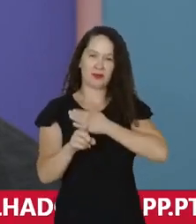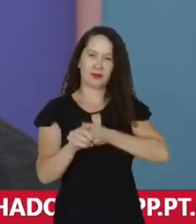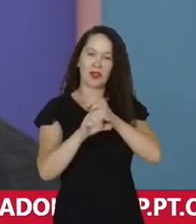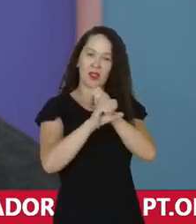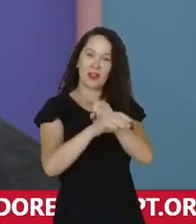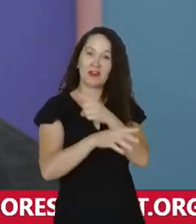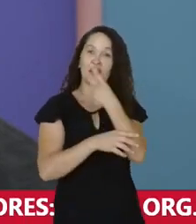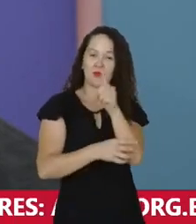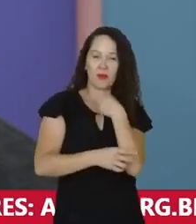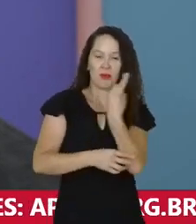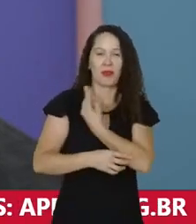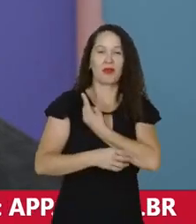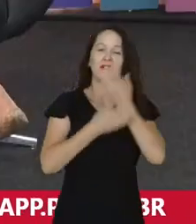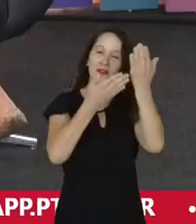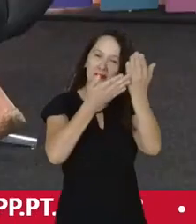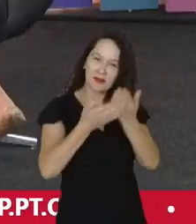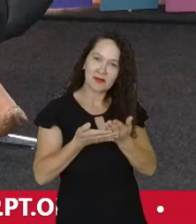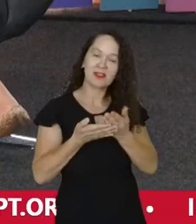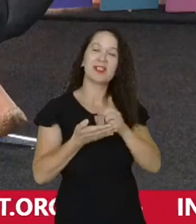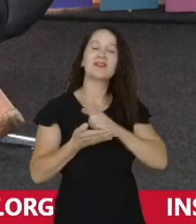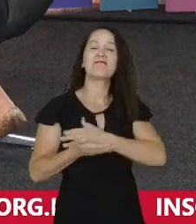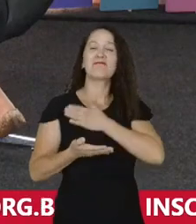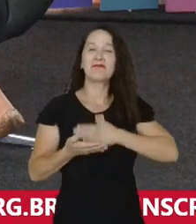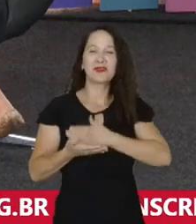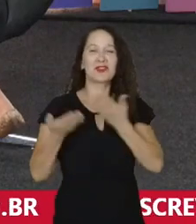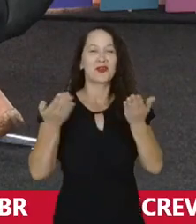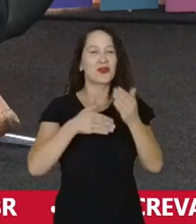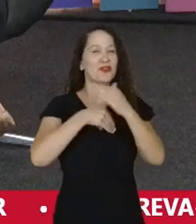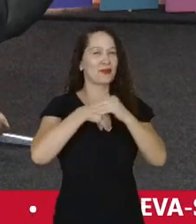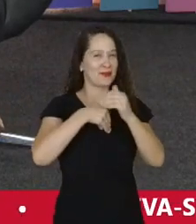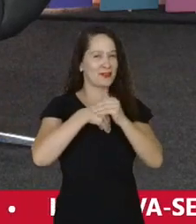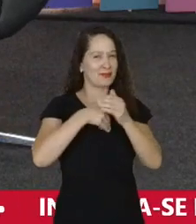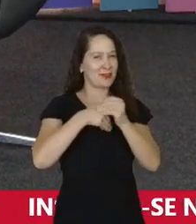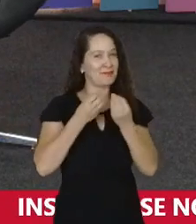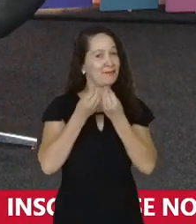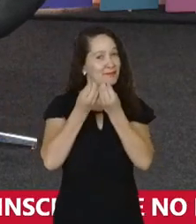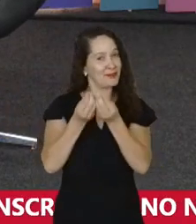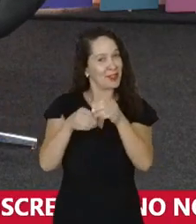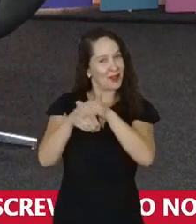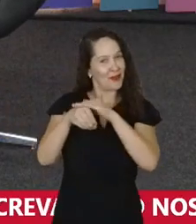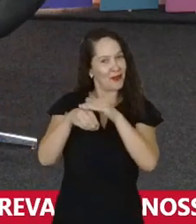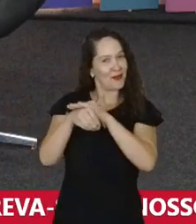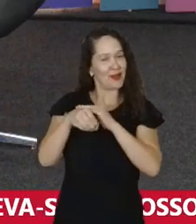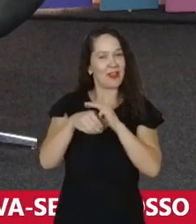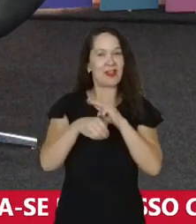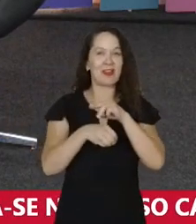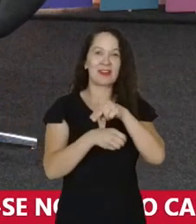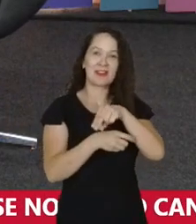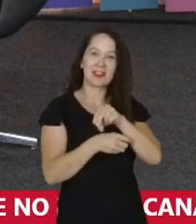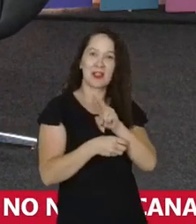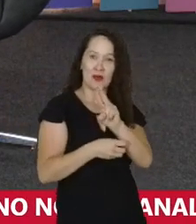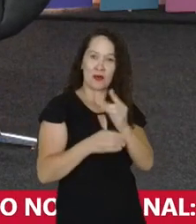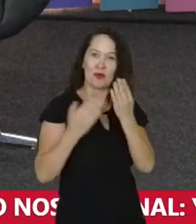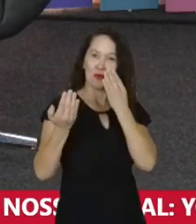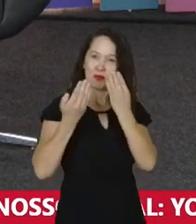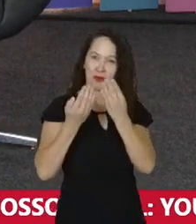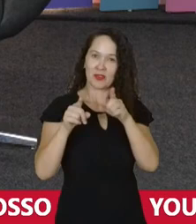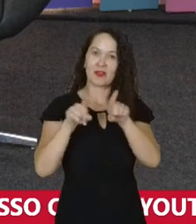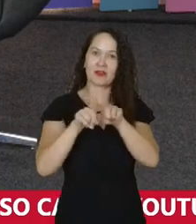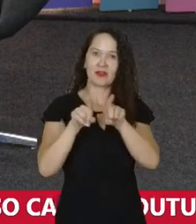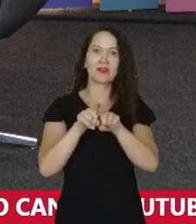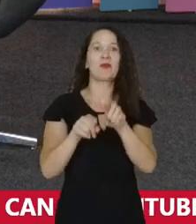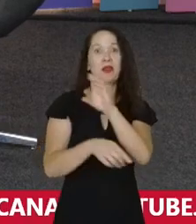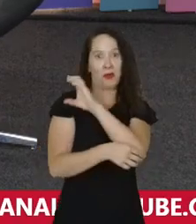ministrada por uma das nossas convidadas, que eu tenho o prazer de chamar para entregar nossa conversa, Ana Lu Faria, psicóloga e ela